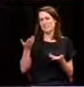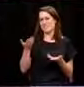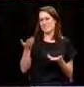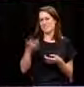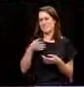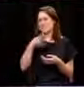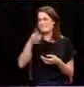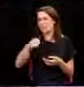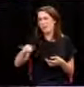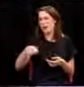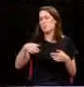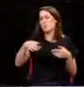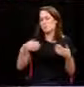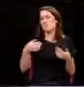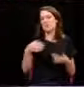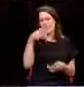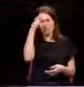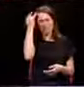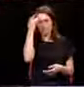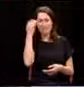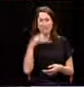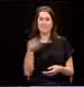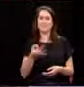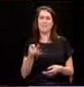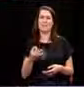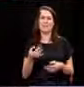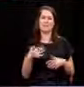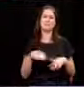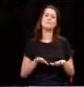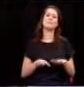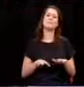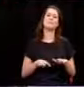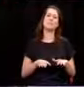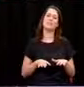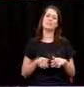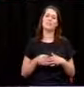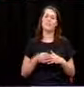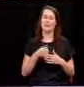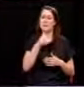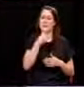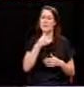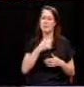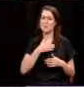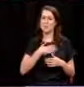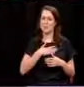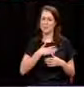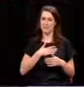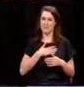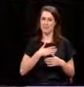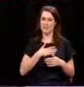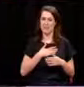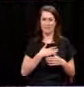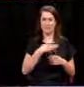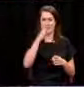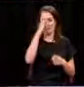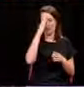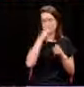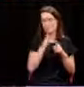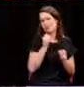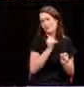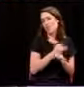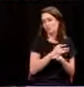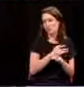Era de facto mais fácil, mas não é essa a política do Benfica, ir por facilidades, mas sim ir de